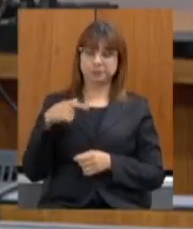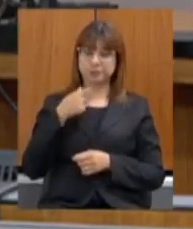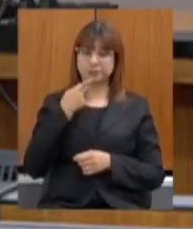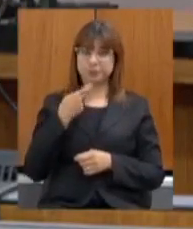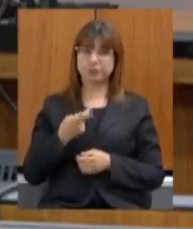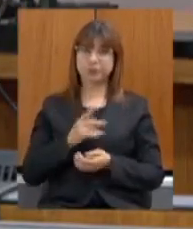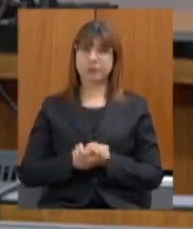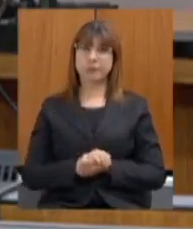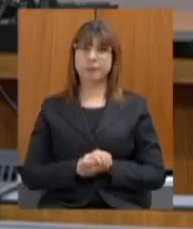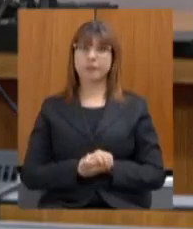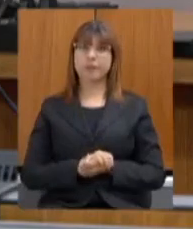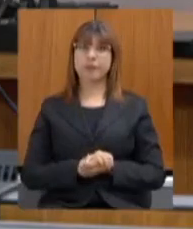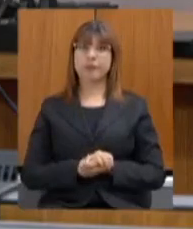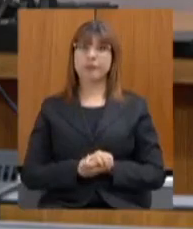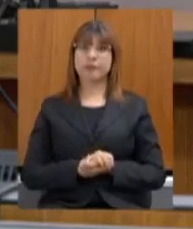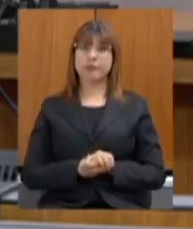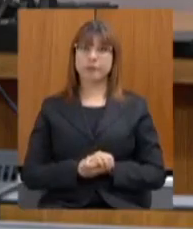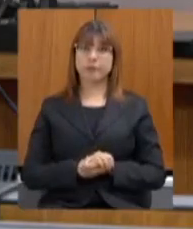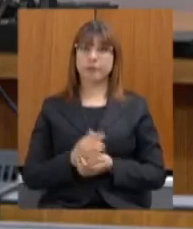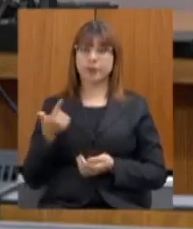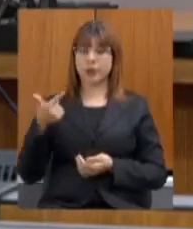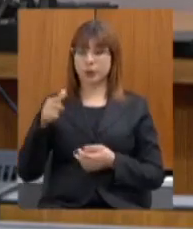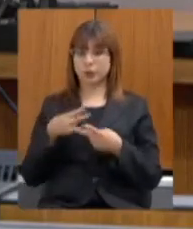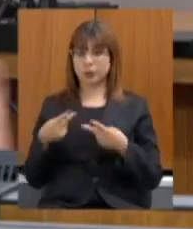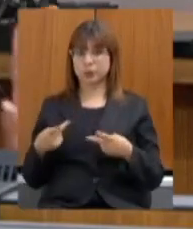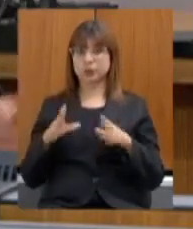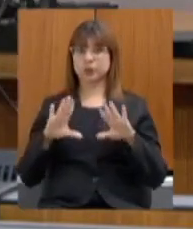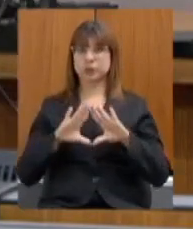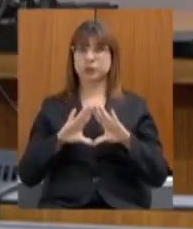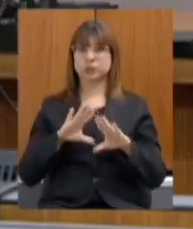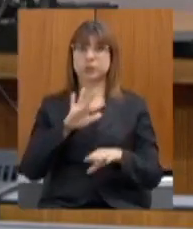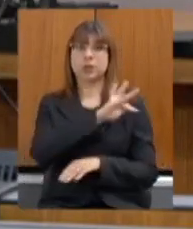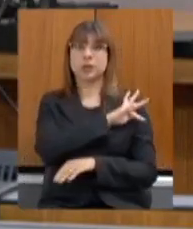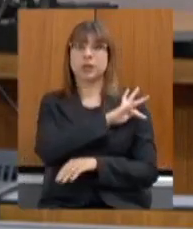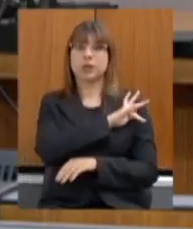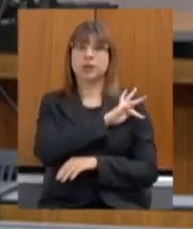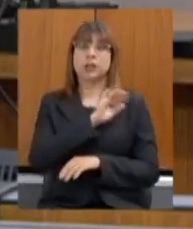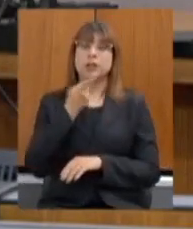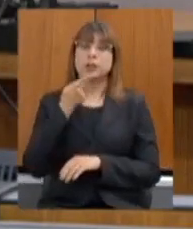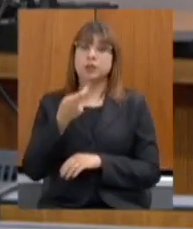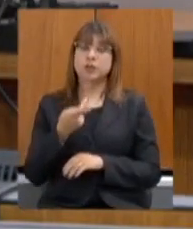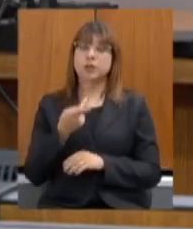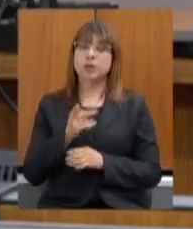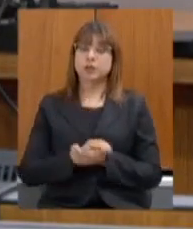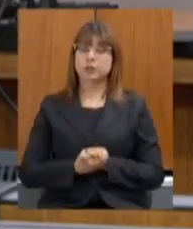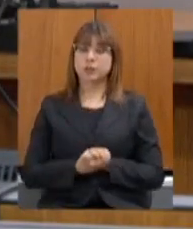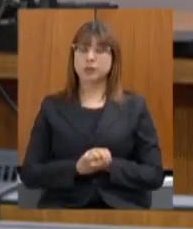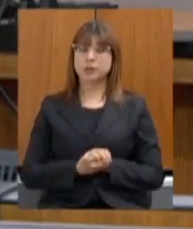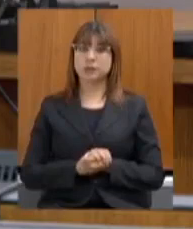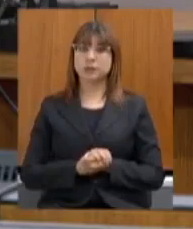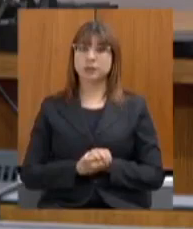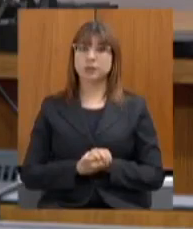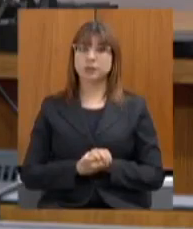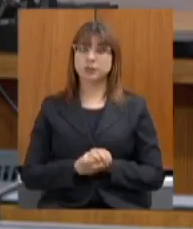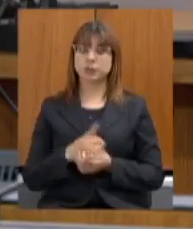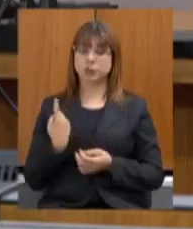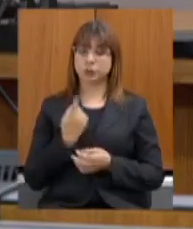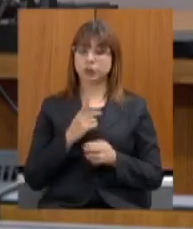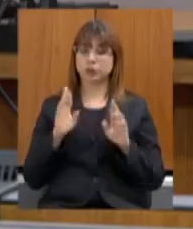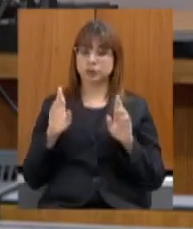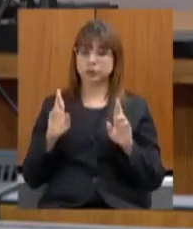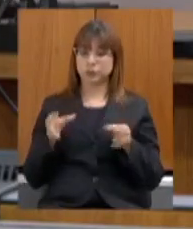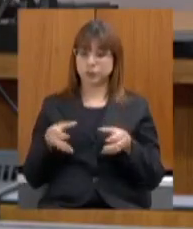para fora do assunto do Assembleia Fiscaliza, dizer exatamente que o nosso papel como